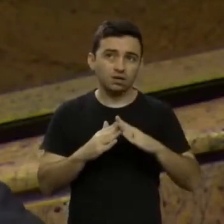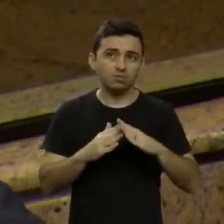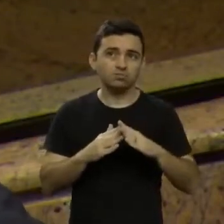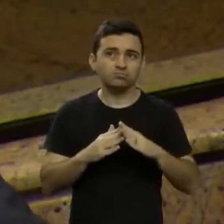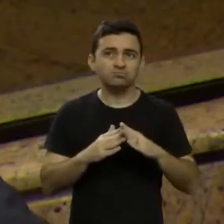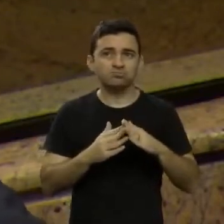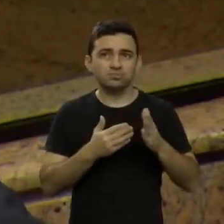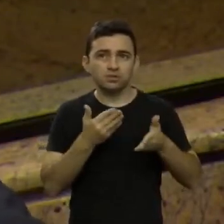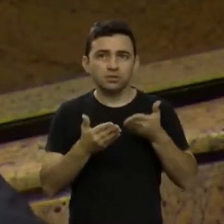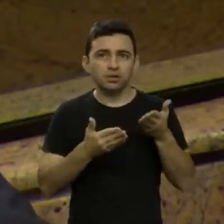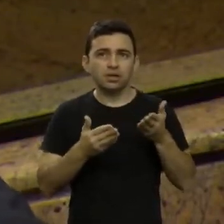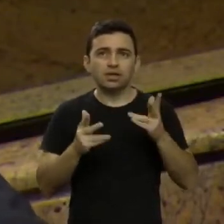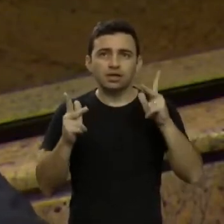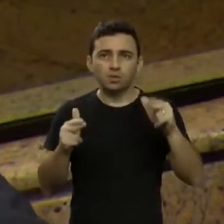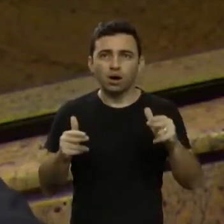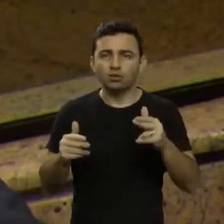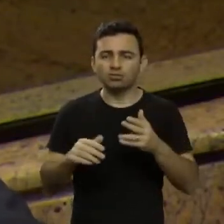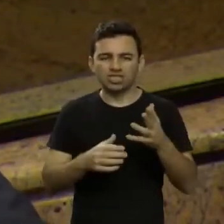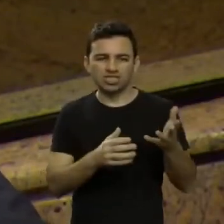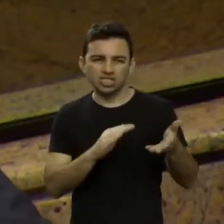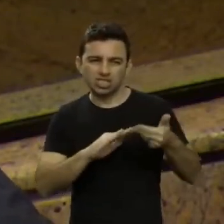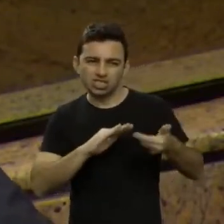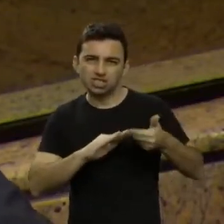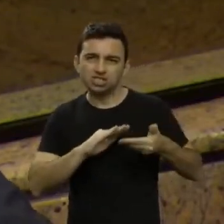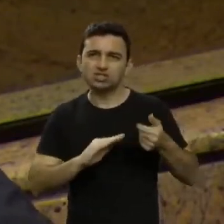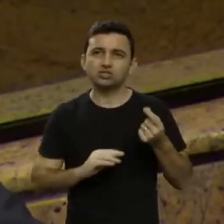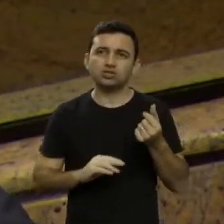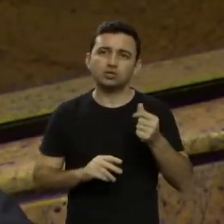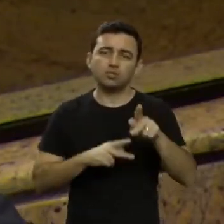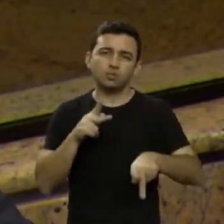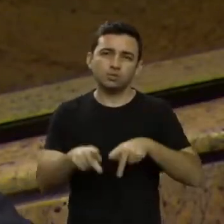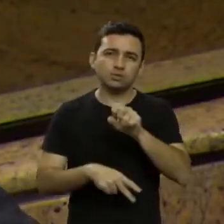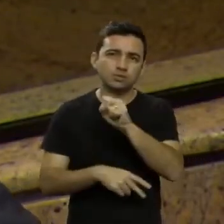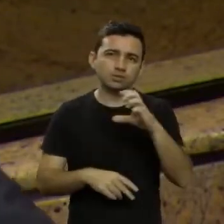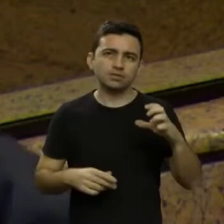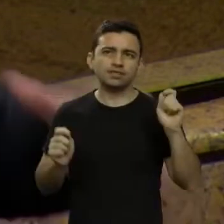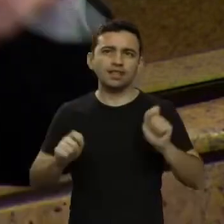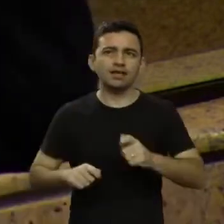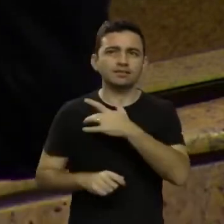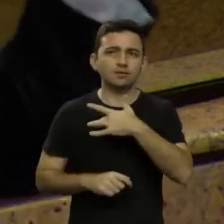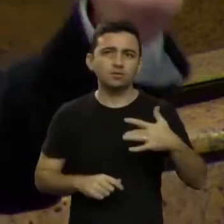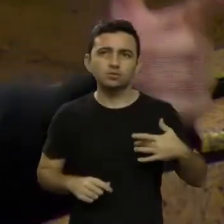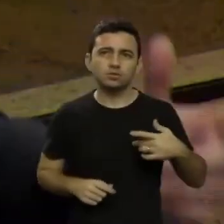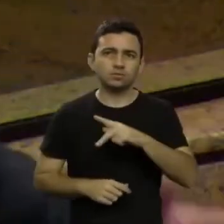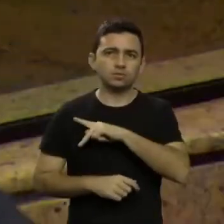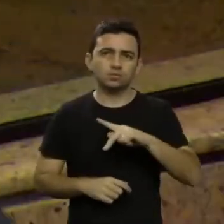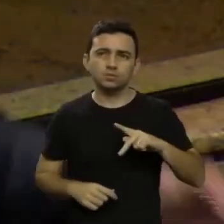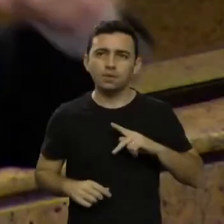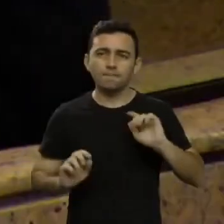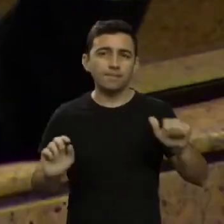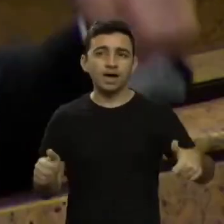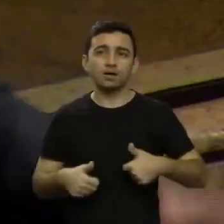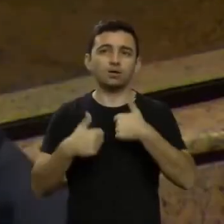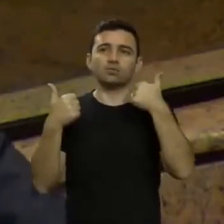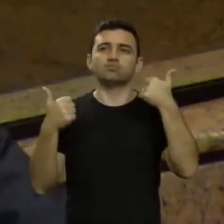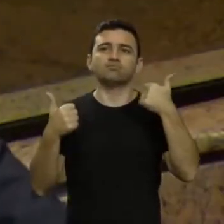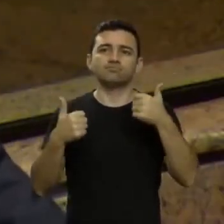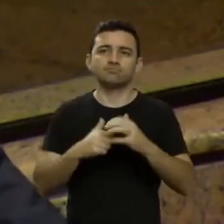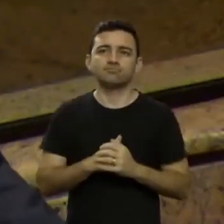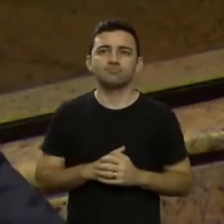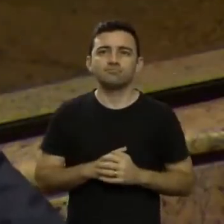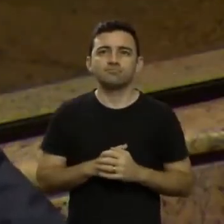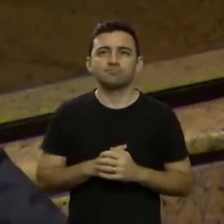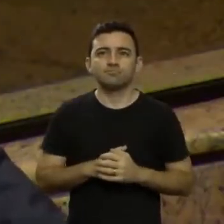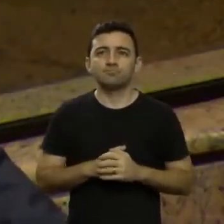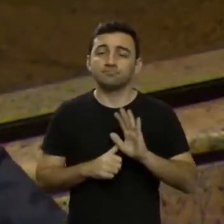eficiente com tirar o dinheiro do catarinense, nós teríamos uma saúde pública imensamente melhor. Imensamente melhor.